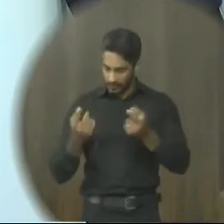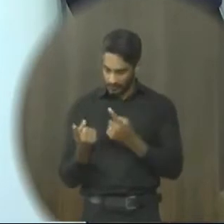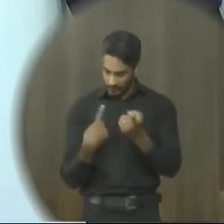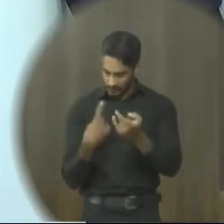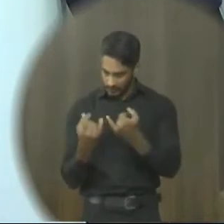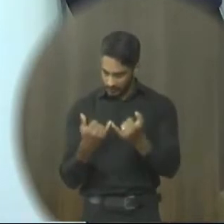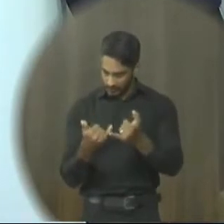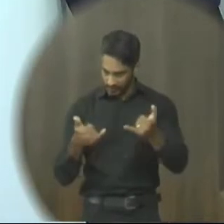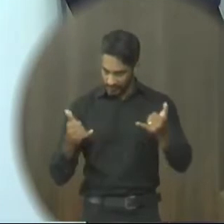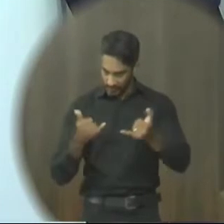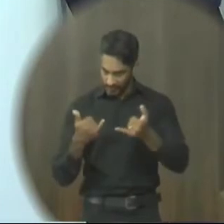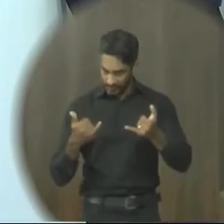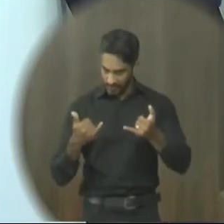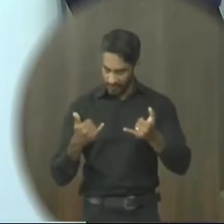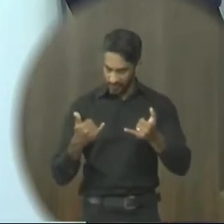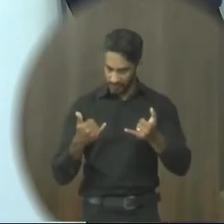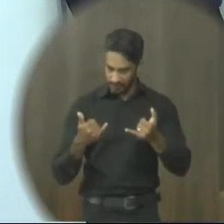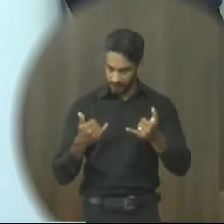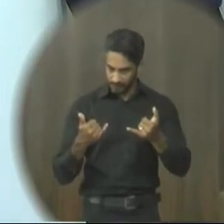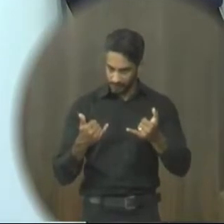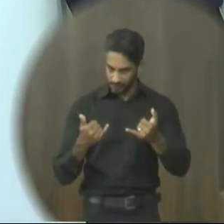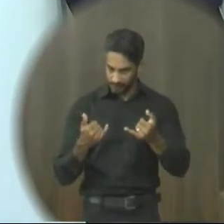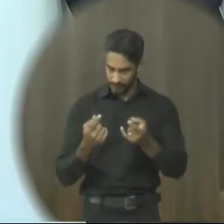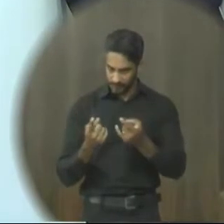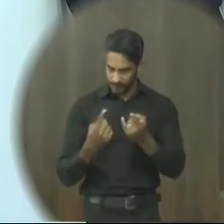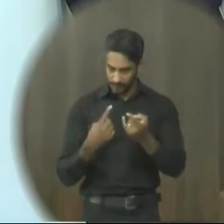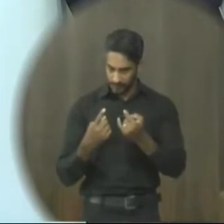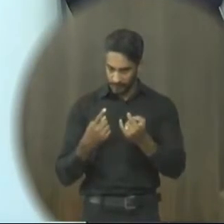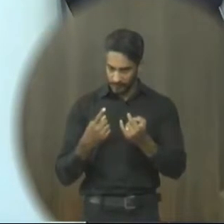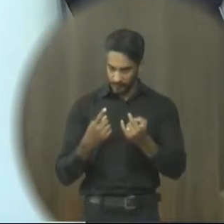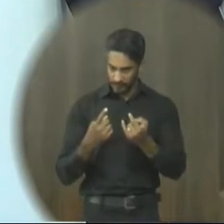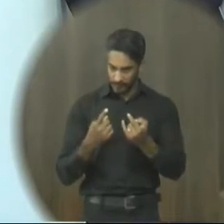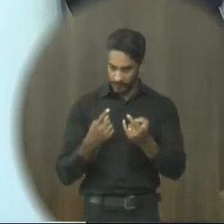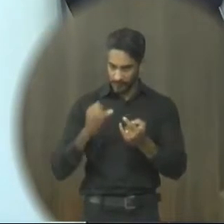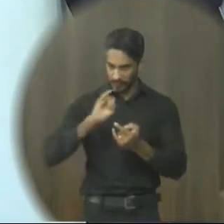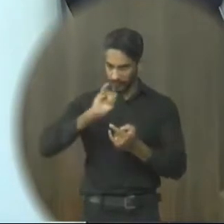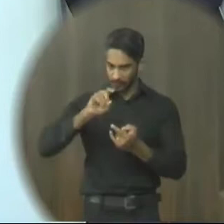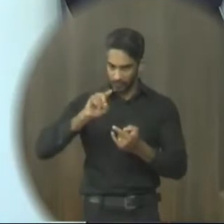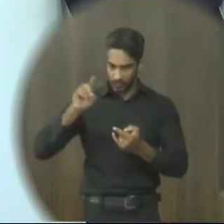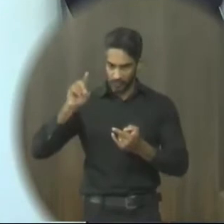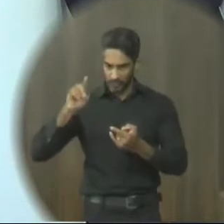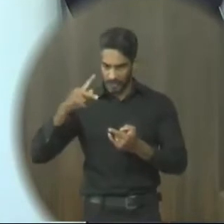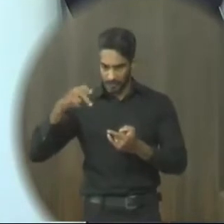ali da Avenida, eu diria, Avenida José Prates,